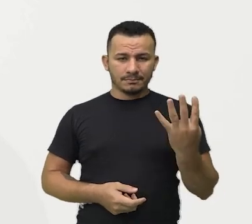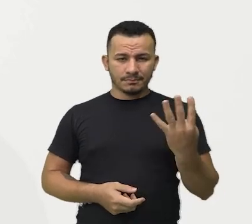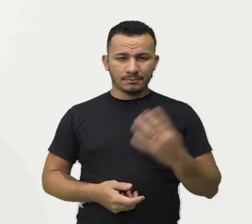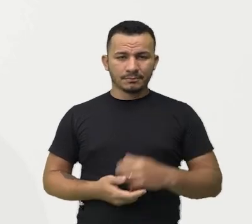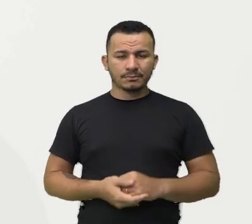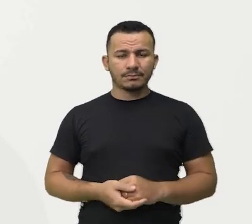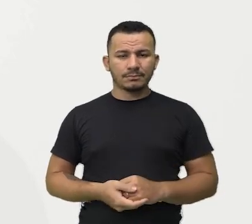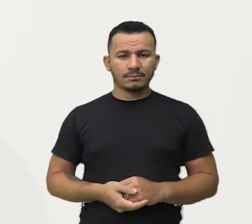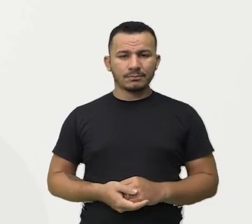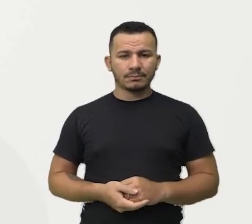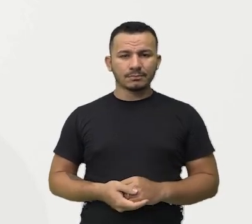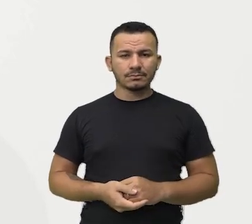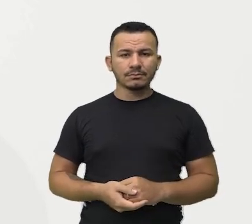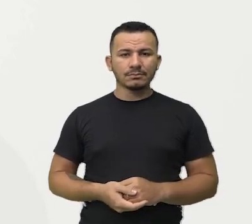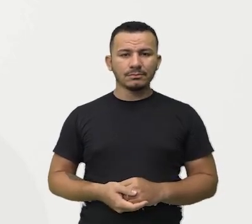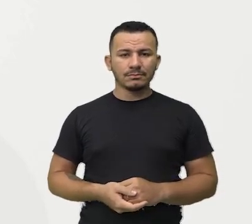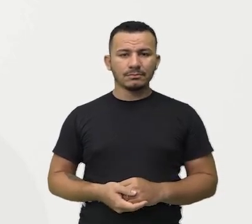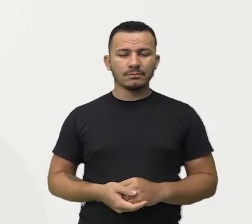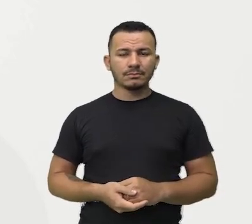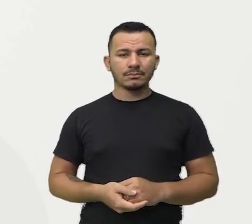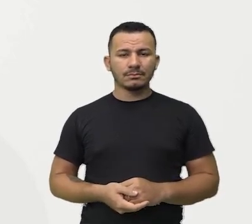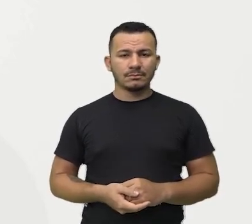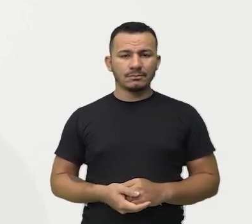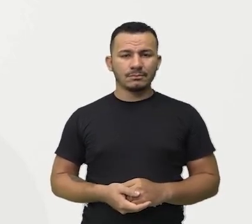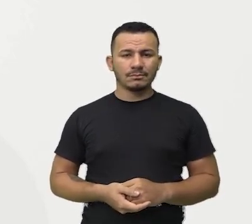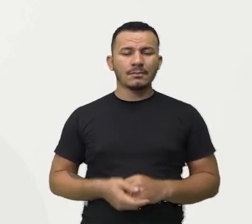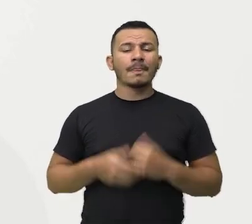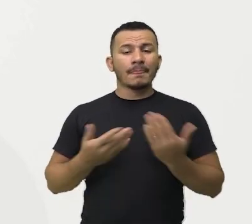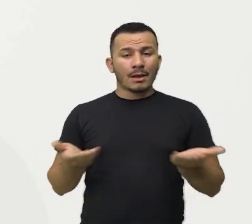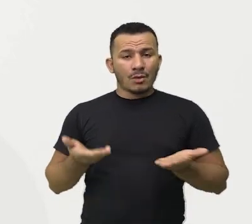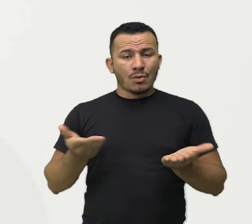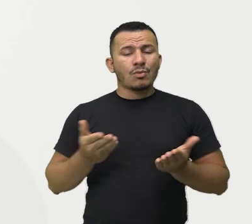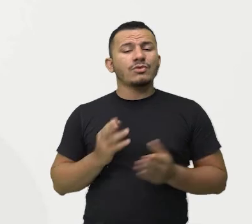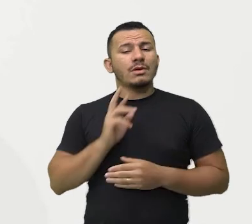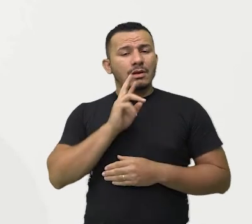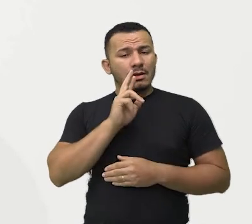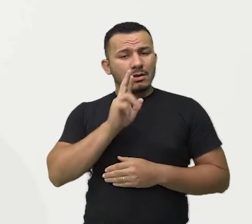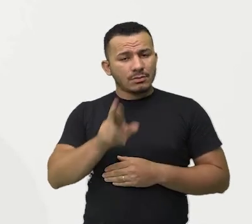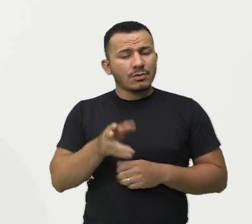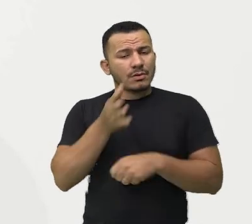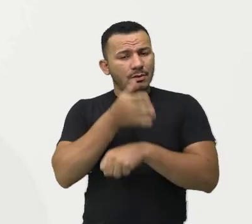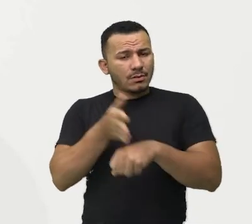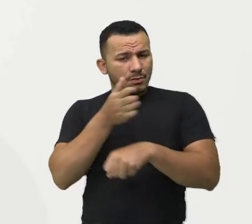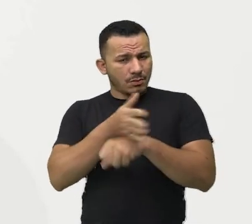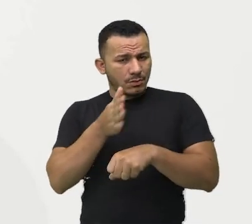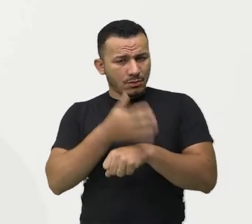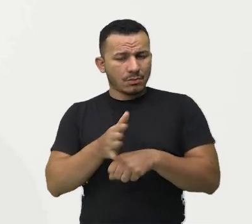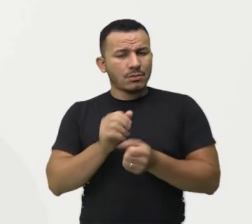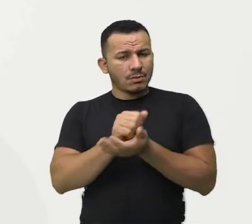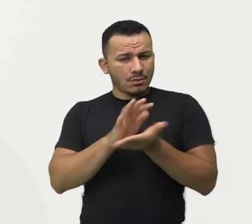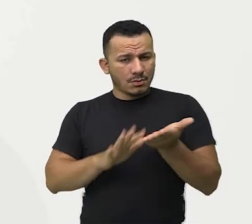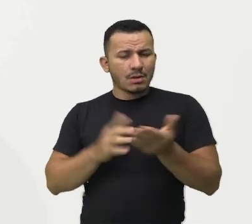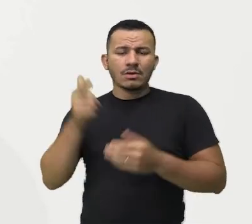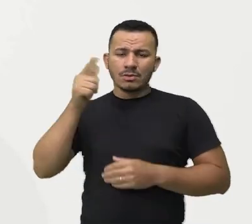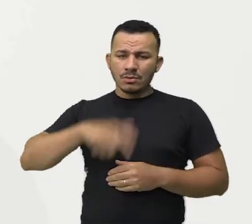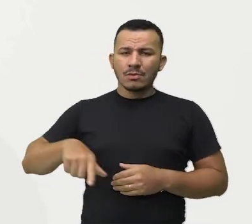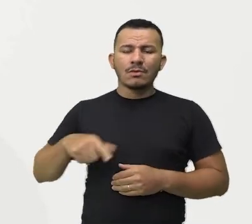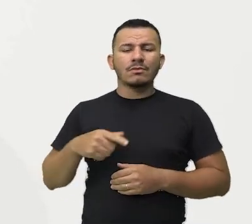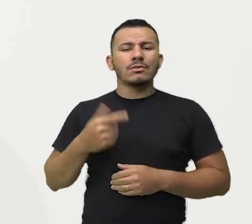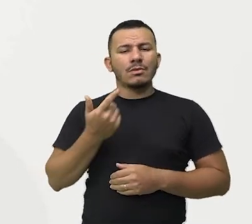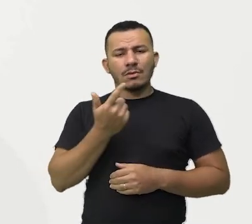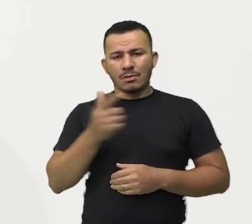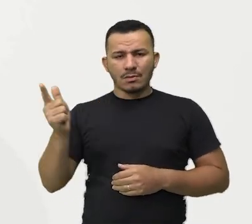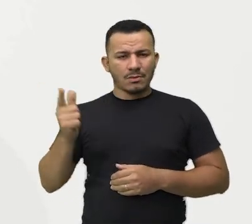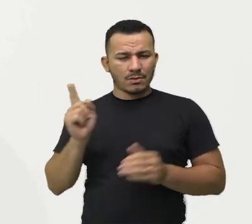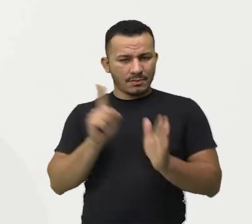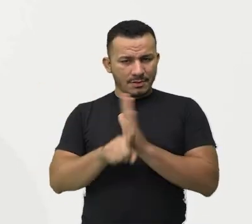Então, temos mais uma questão para a gente fazer. Uma vez que a nossa aula é aula resolver problemas, né? Então, vamos